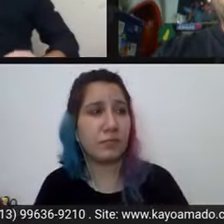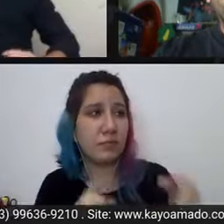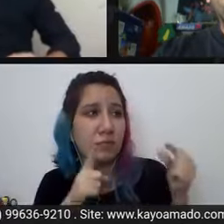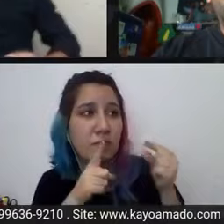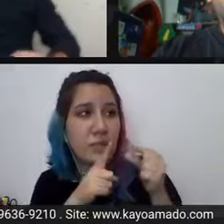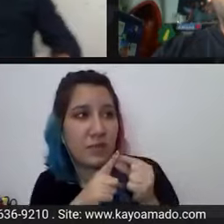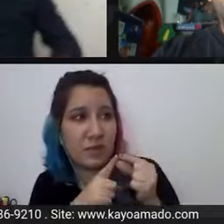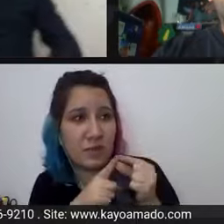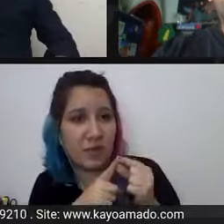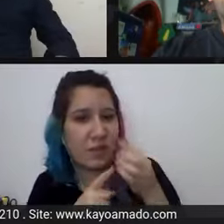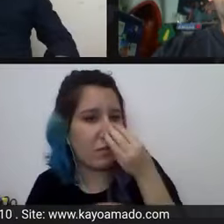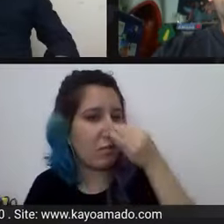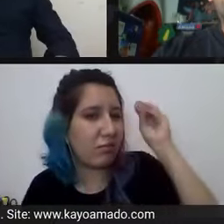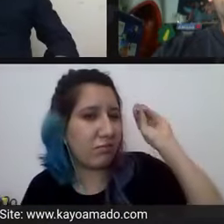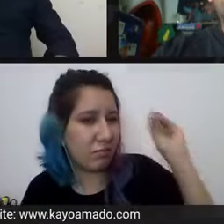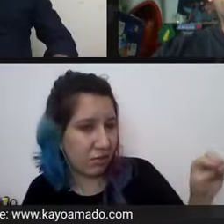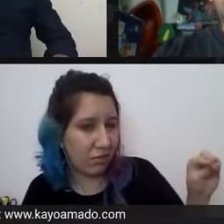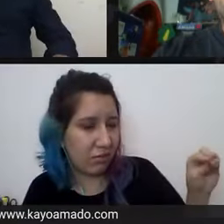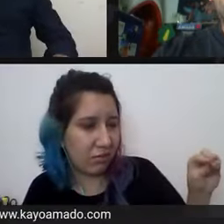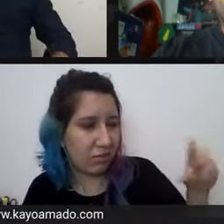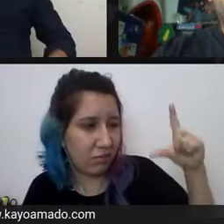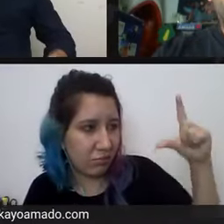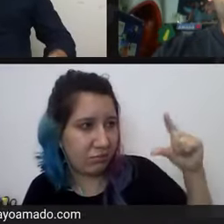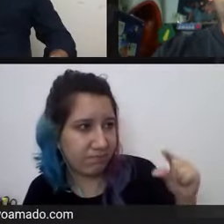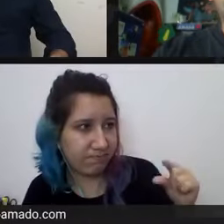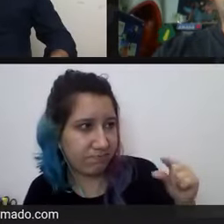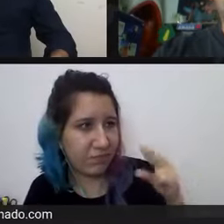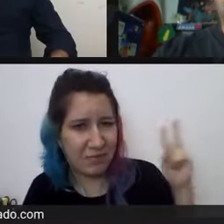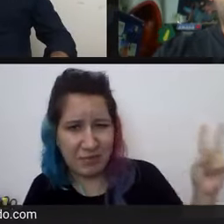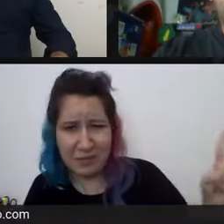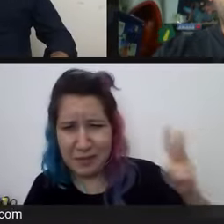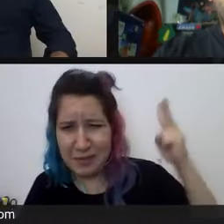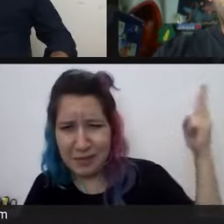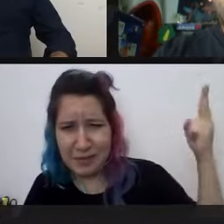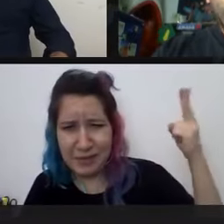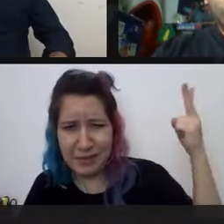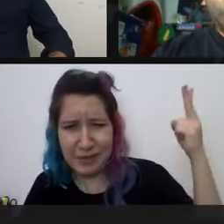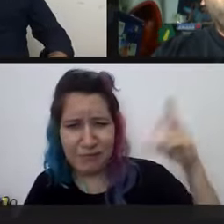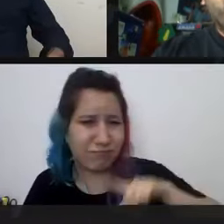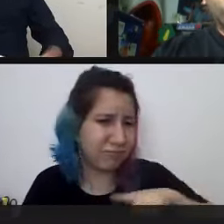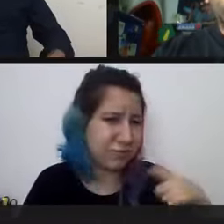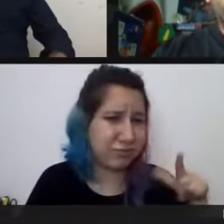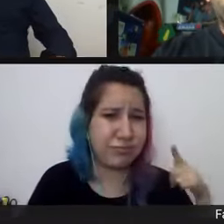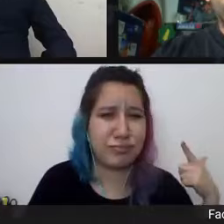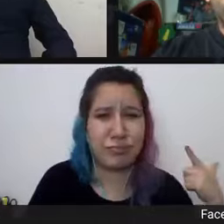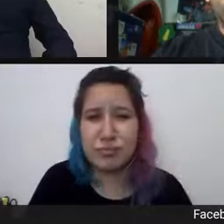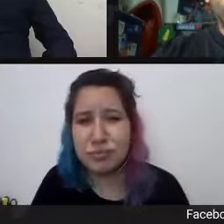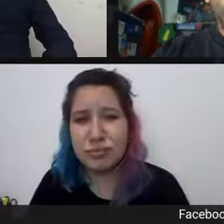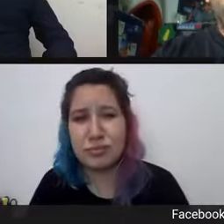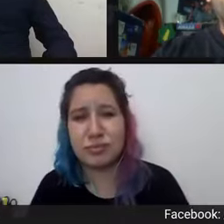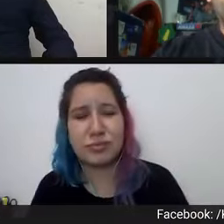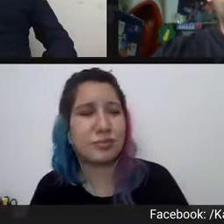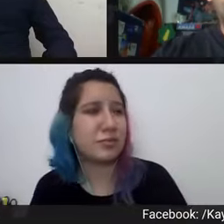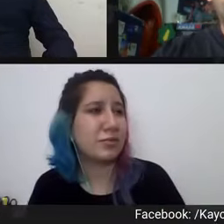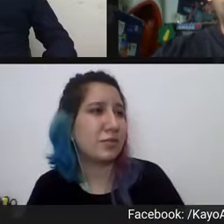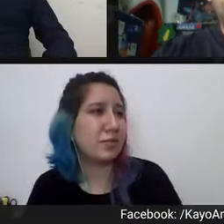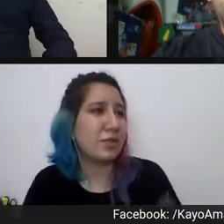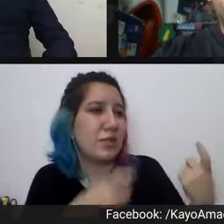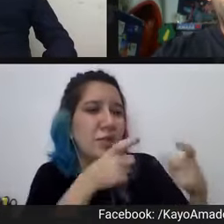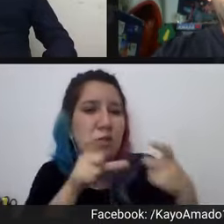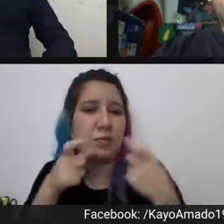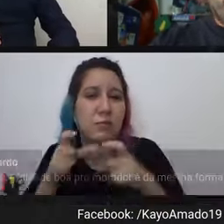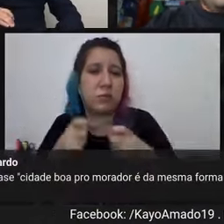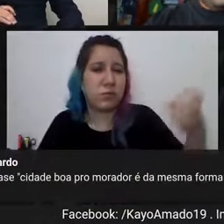Costumo usar uma palavra assim, um pouco de desleixo, né? Não valorizar nem um pouco a sua história, né? Não valorizar